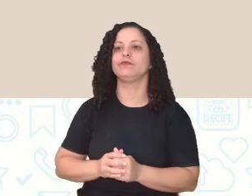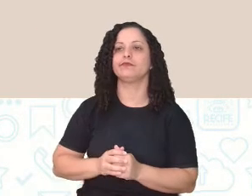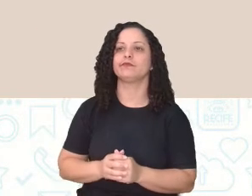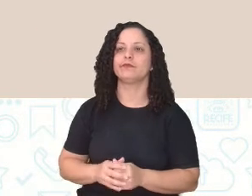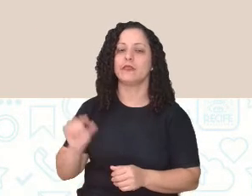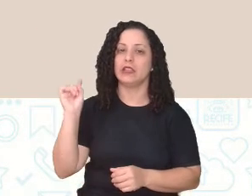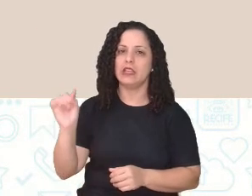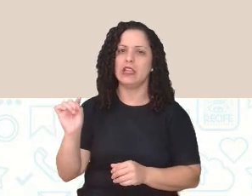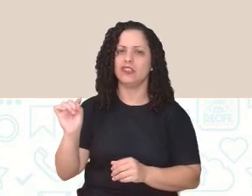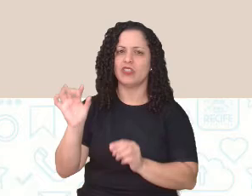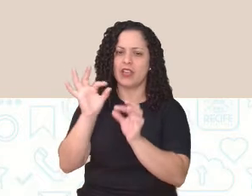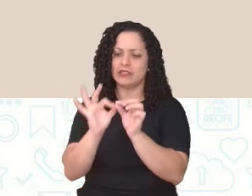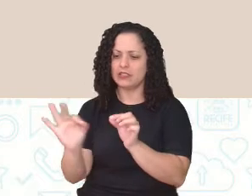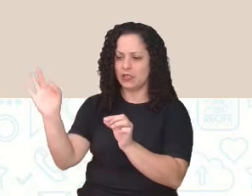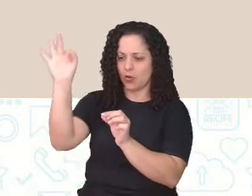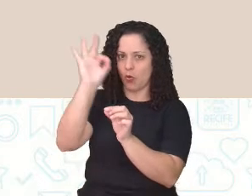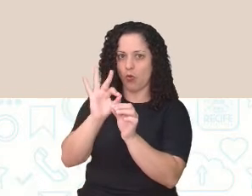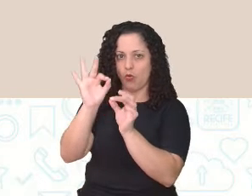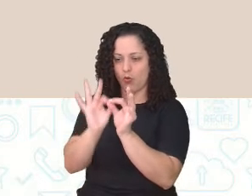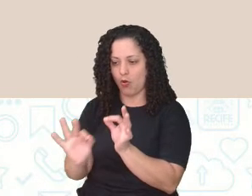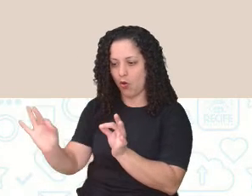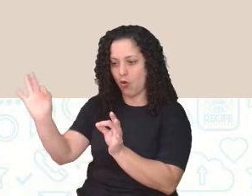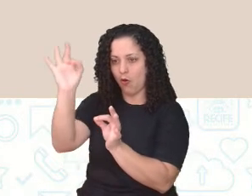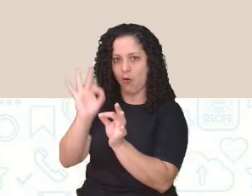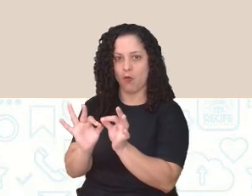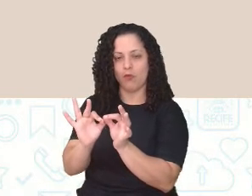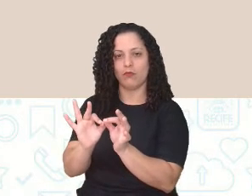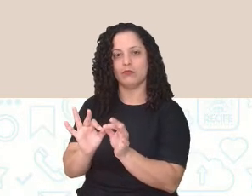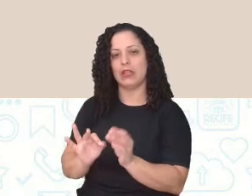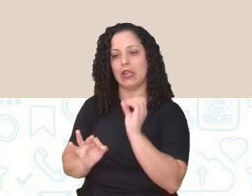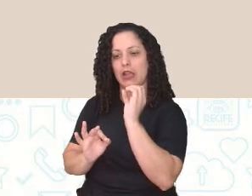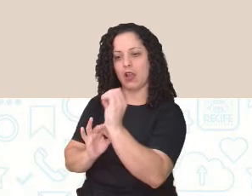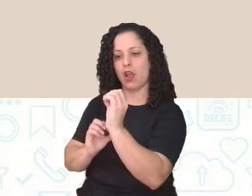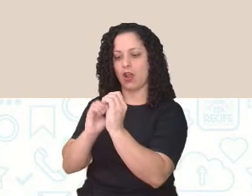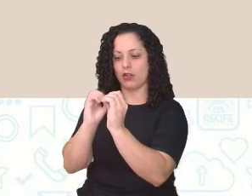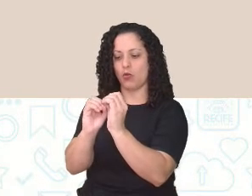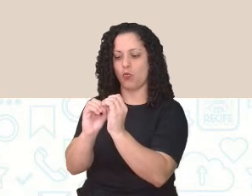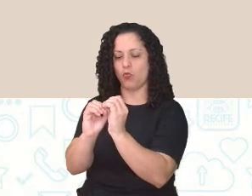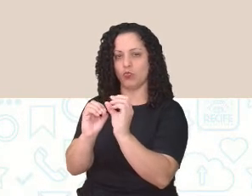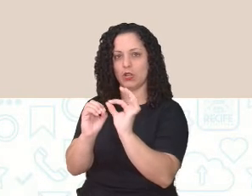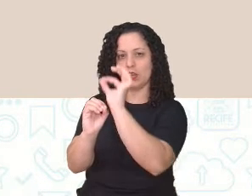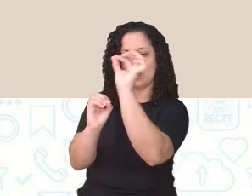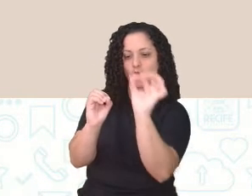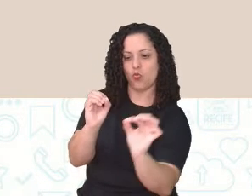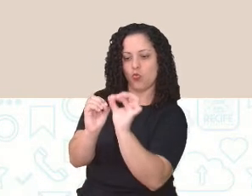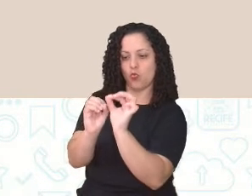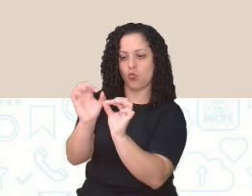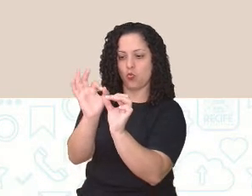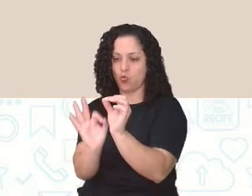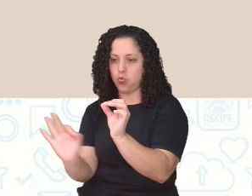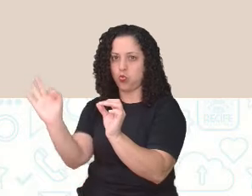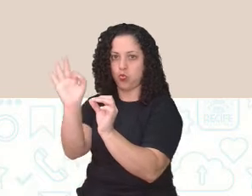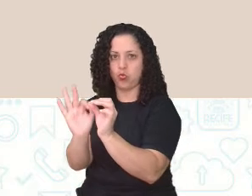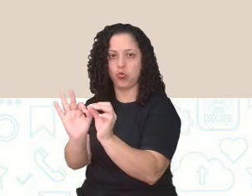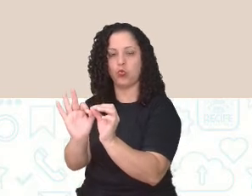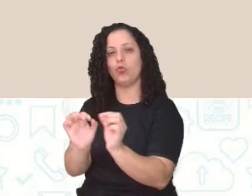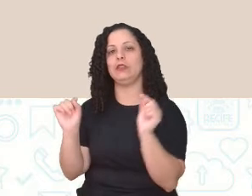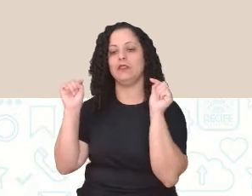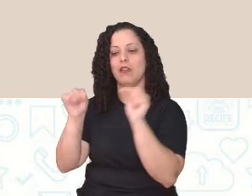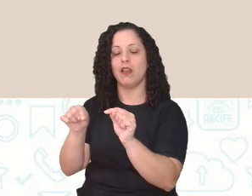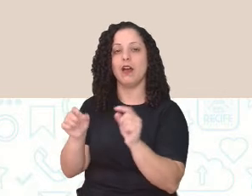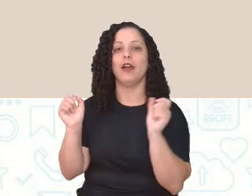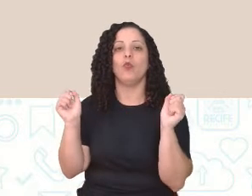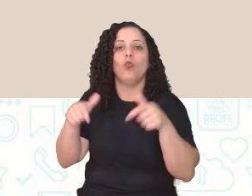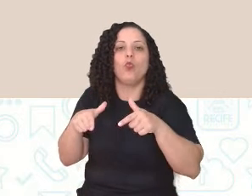enrolam, pessoal, e recobrem a superfície de cada testículo. E o local onde os espermatozoides vão